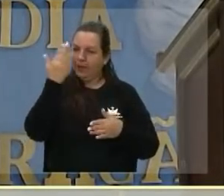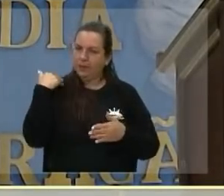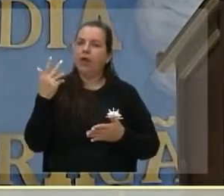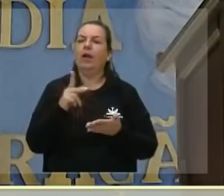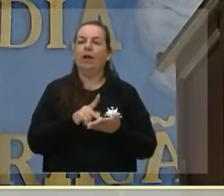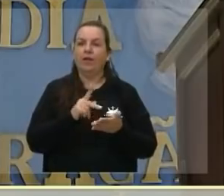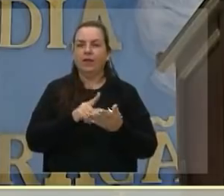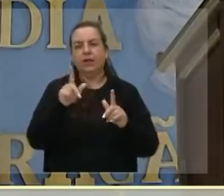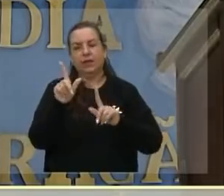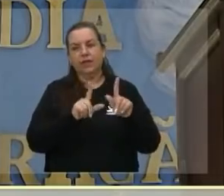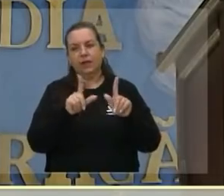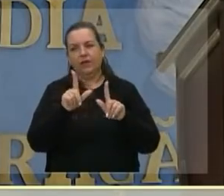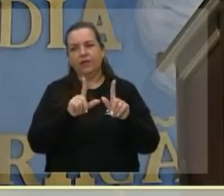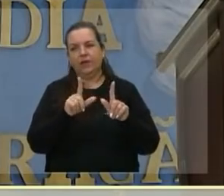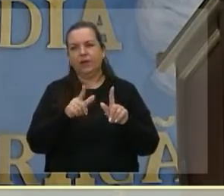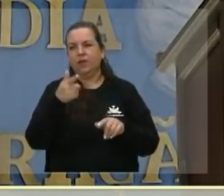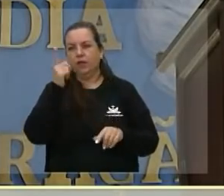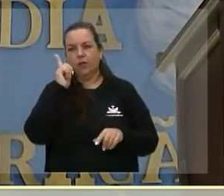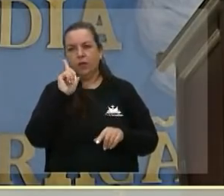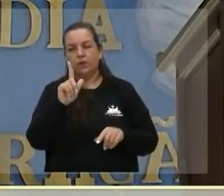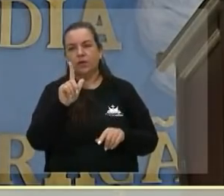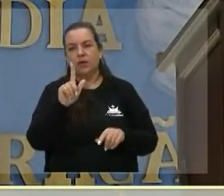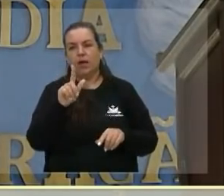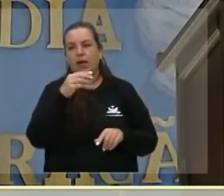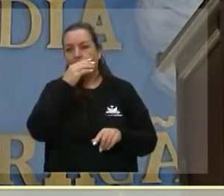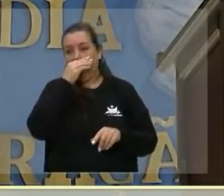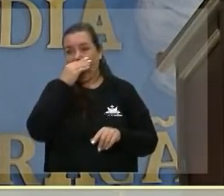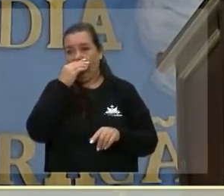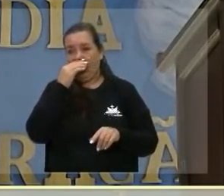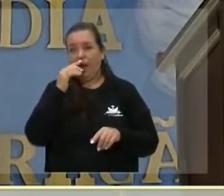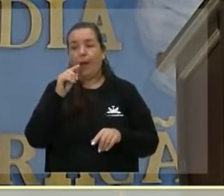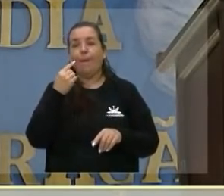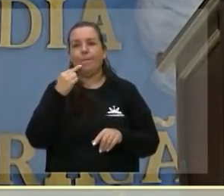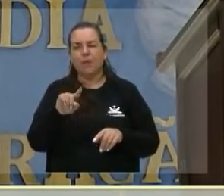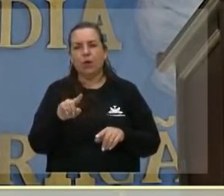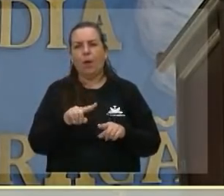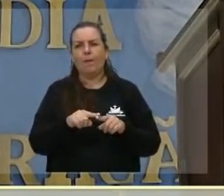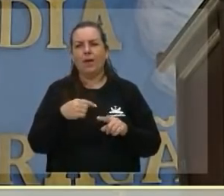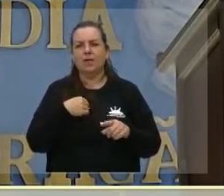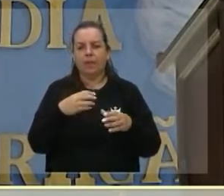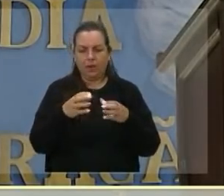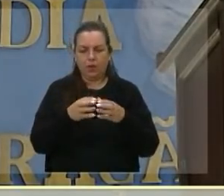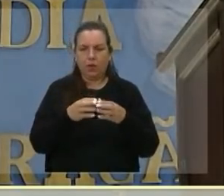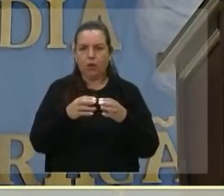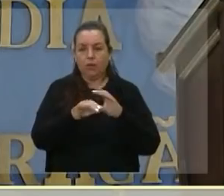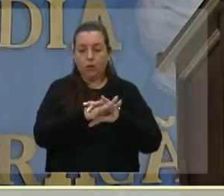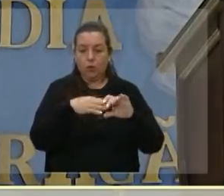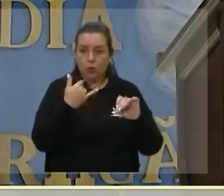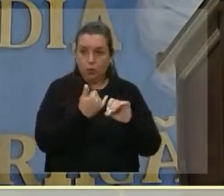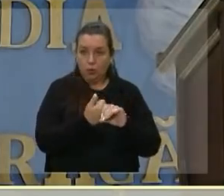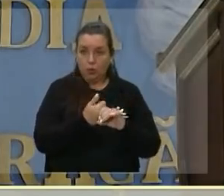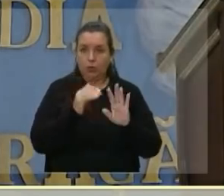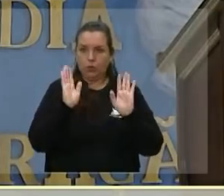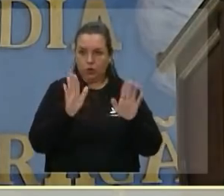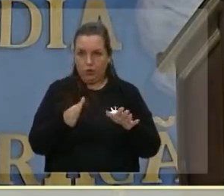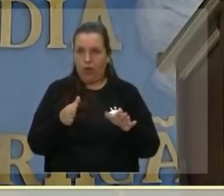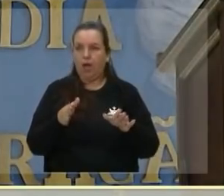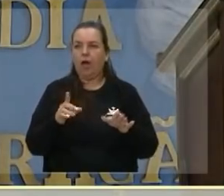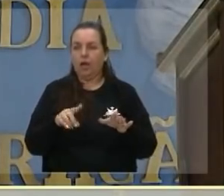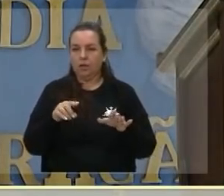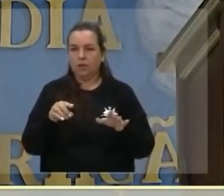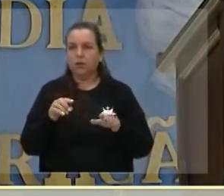verdade que a tv evangelizar não vai conseguir passar as mil ave-marias nem a rádio mas a minha equipe do youtube já trouxe até de casa